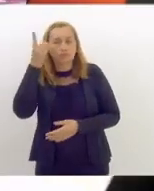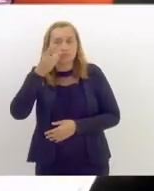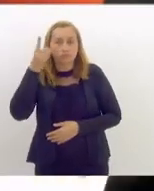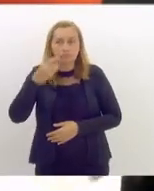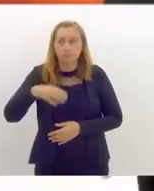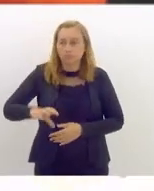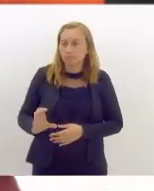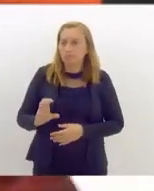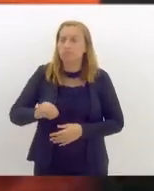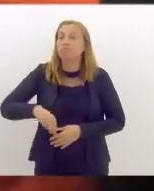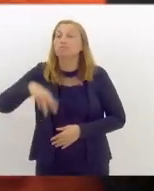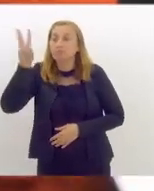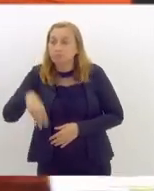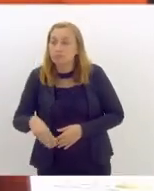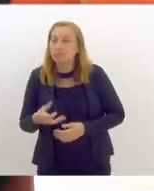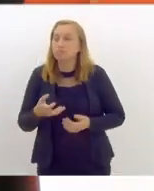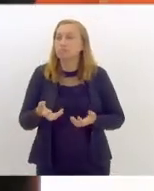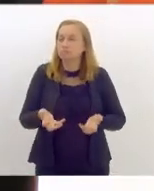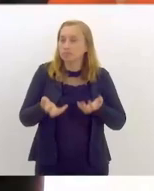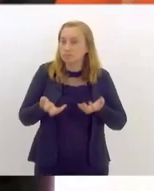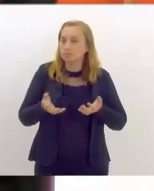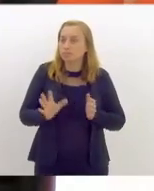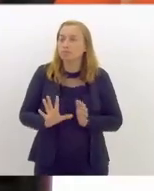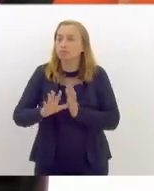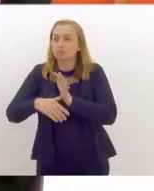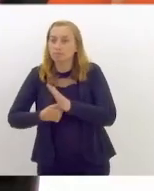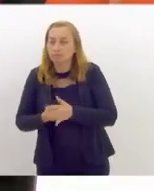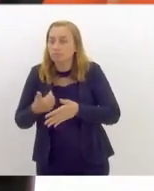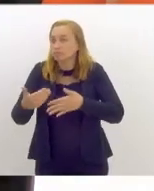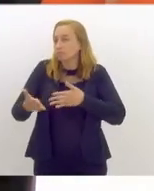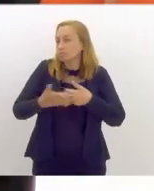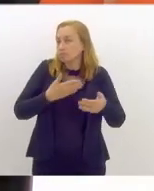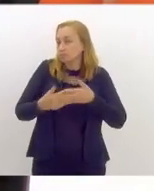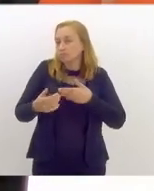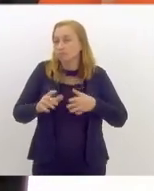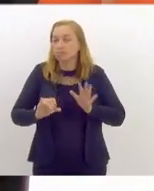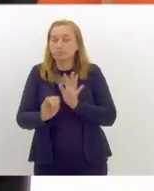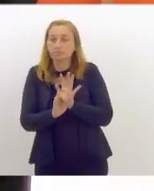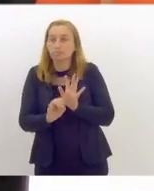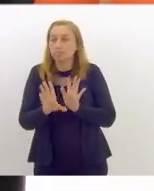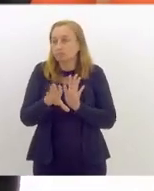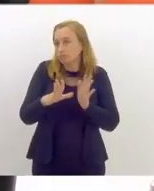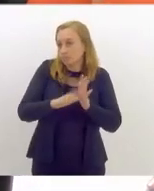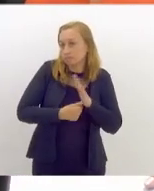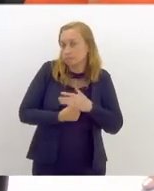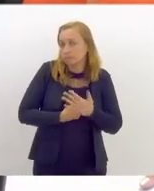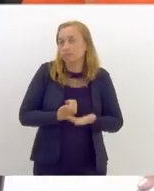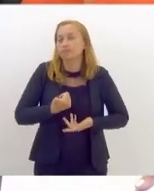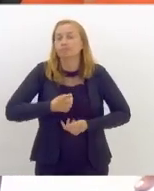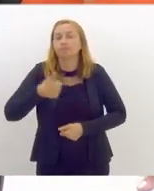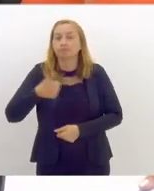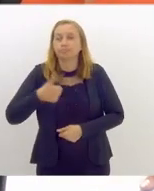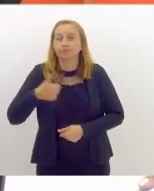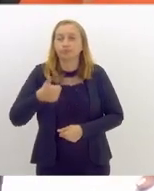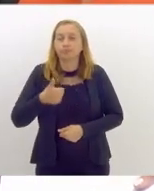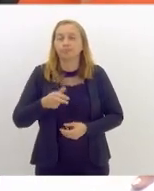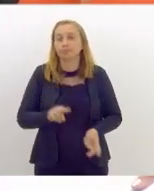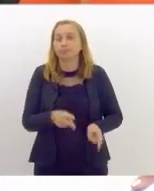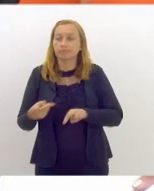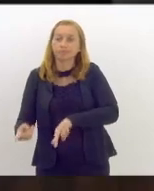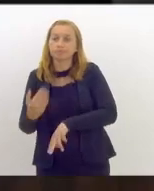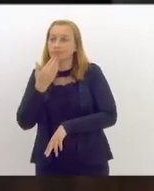mi quem quer roubar boi vai roubar de qualquer jeito entendeu tão fácil esse apelo primeiro caminhão